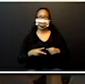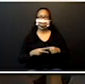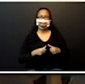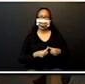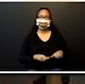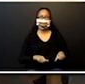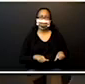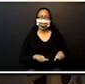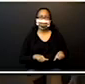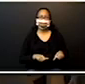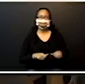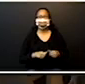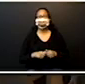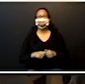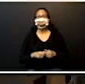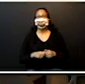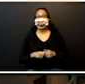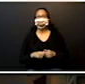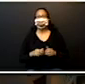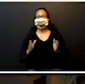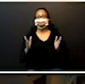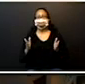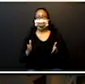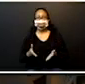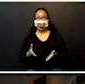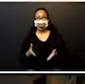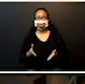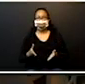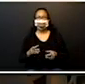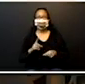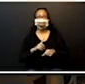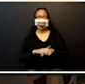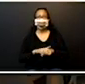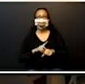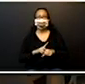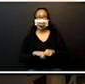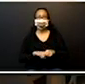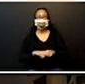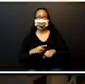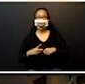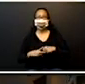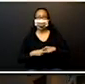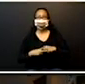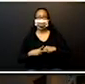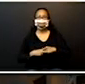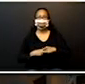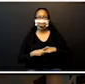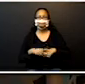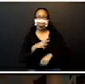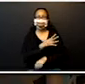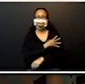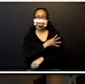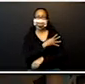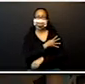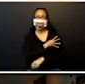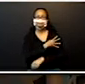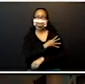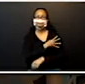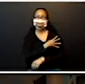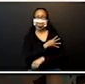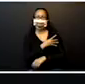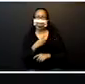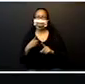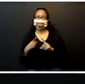nossa aula, nós vamos falar sobre os tempos verbais. No quarto ano, nós vamos estar trabalhando com o presente,